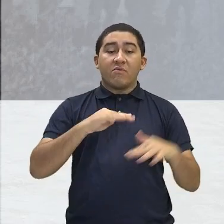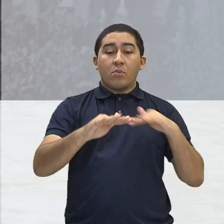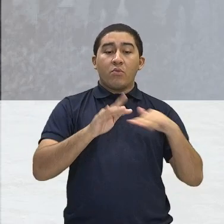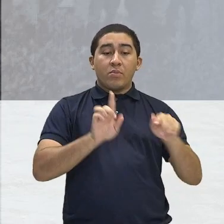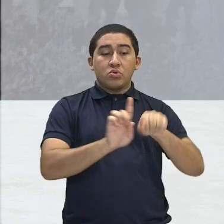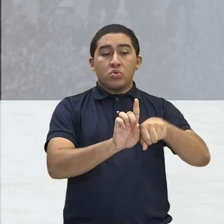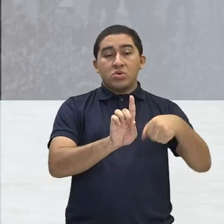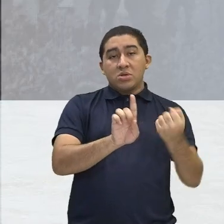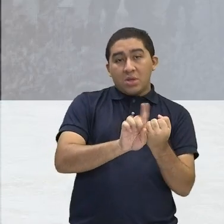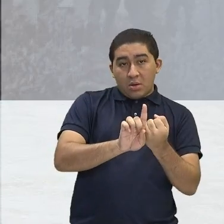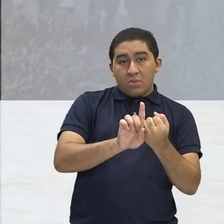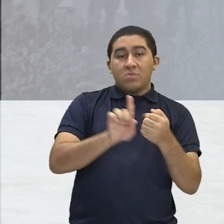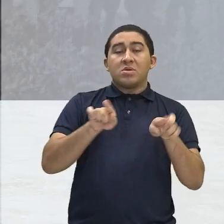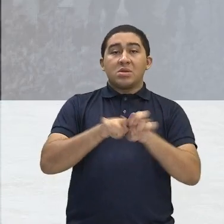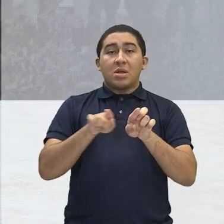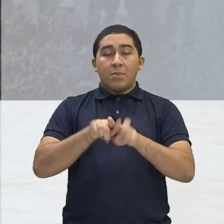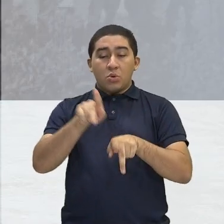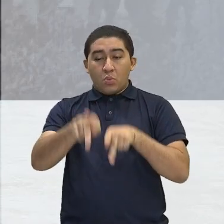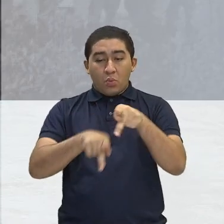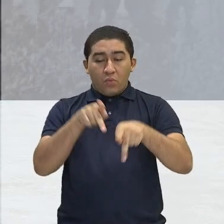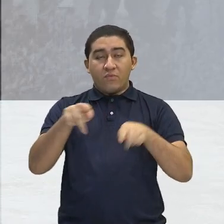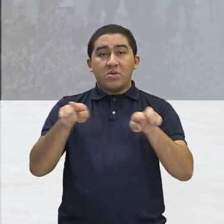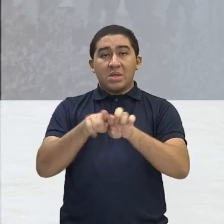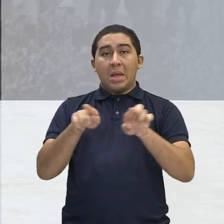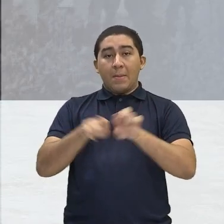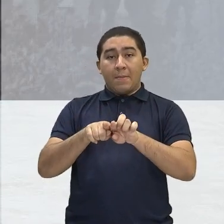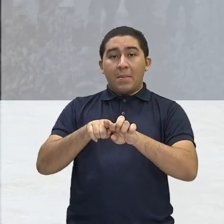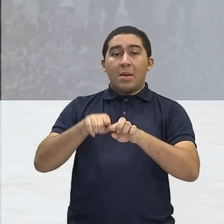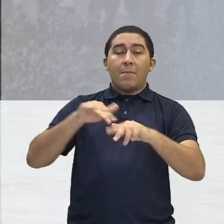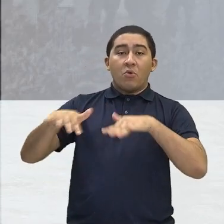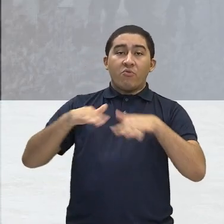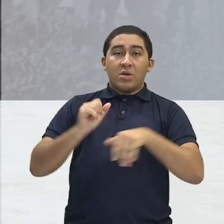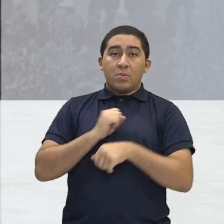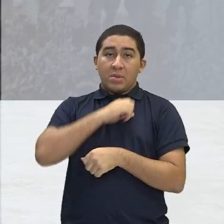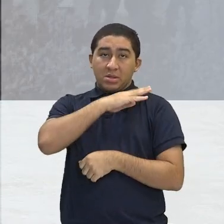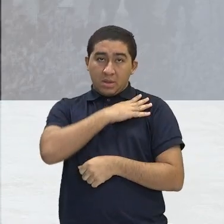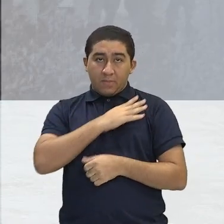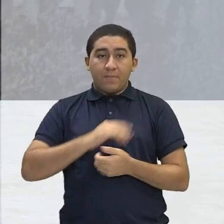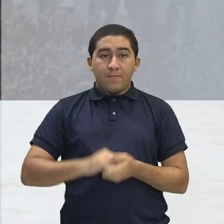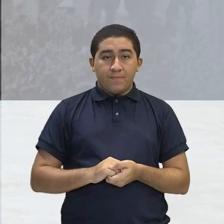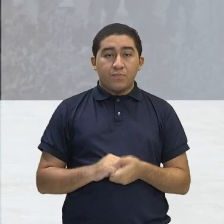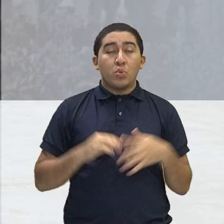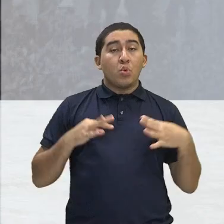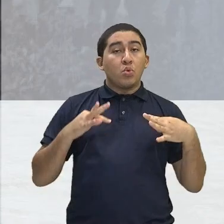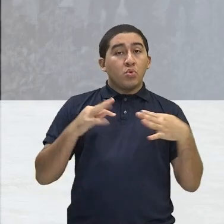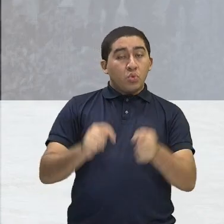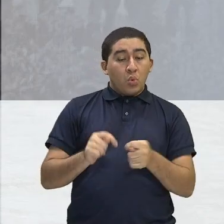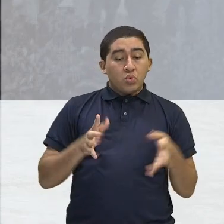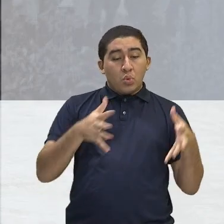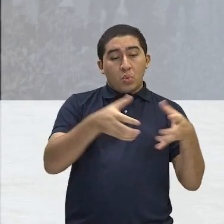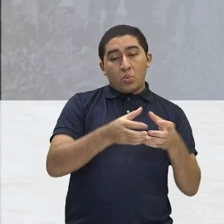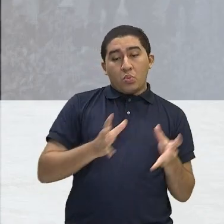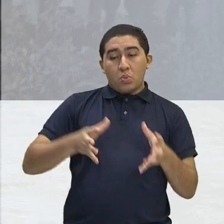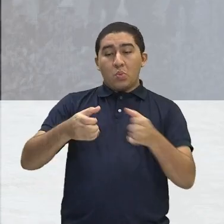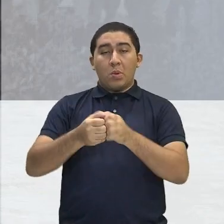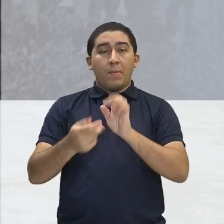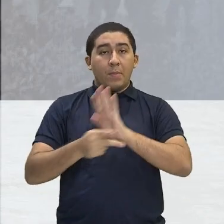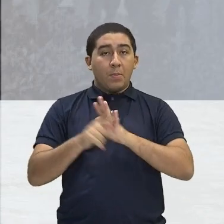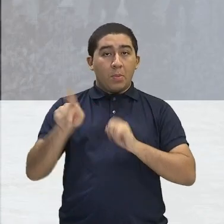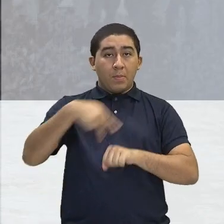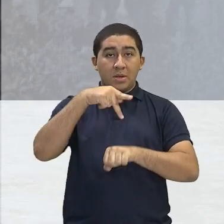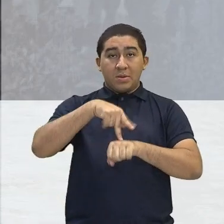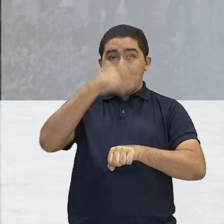sociais, certo? Civis e também movimentos sociais militares. Então, todas as esferas da sociedade brasileira